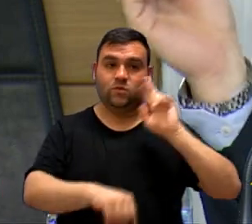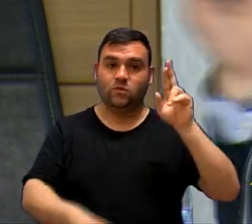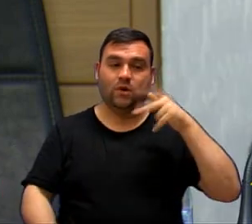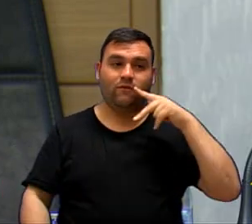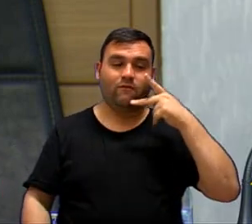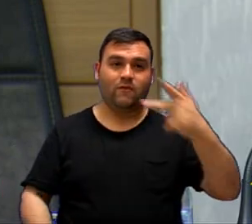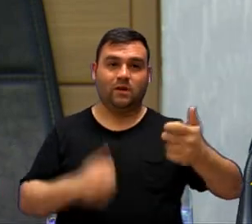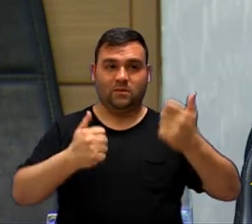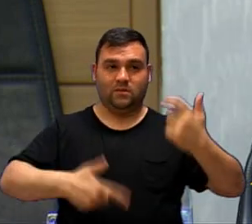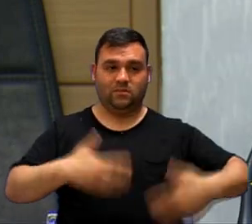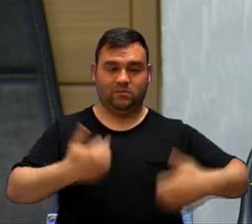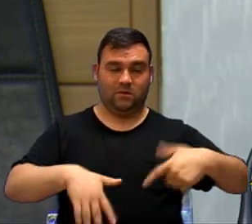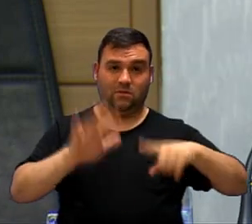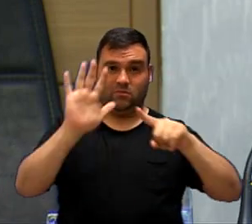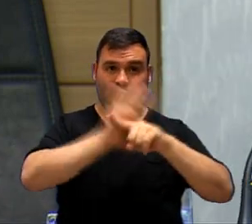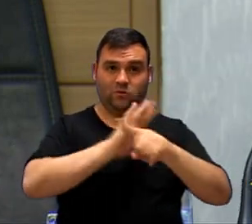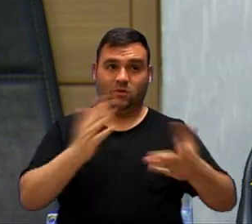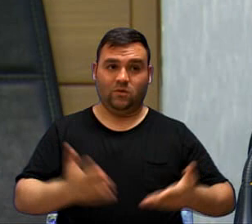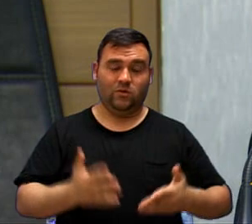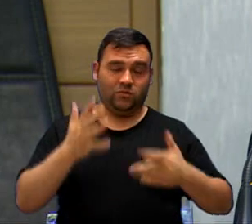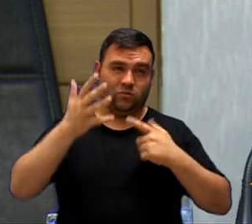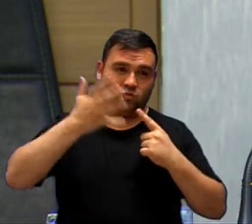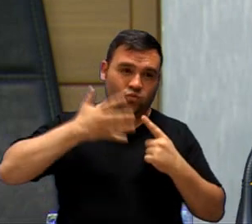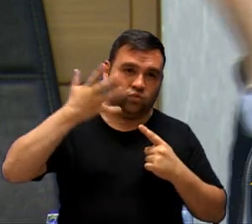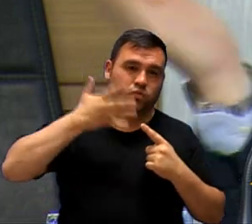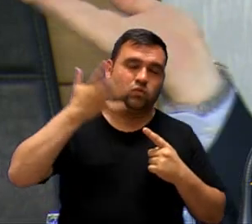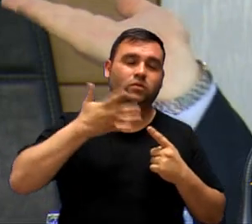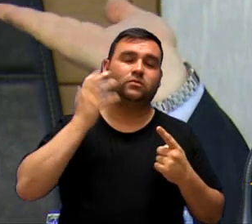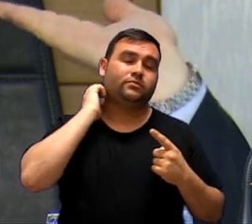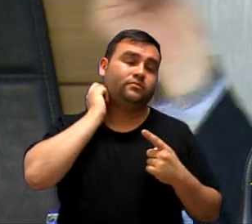falar, mas essa pergunta, já que o senhor usou o microfone,